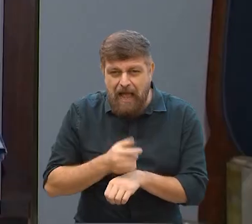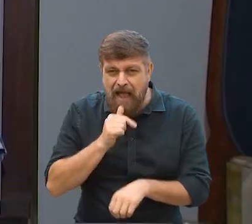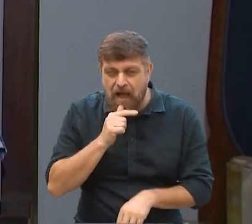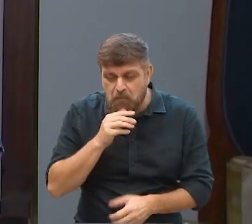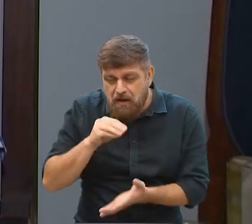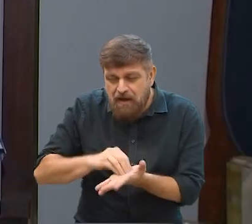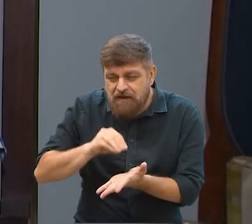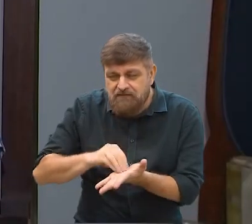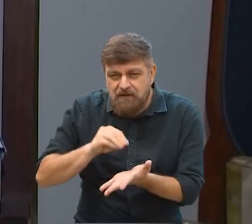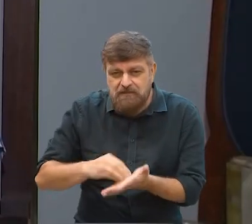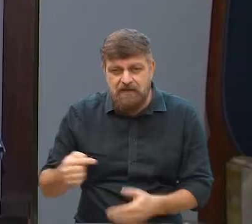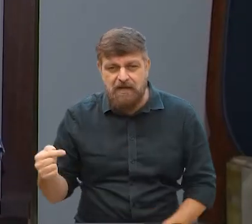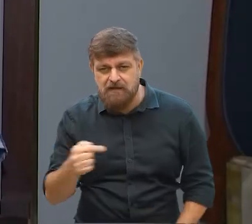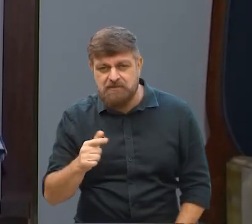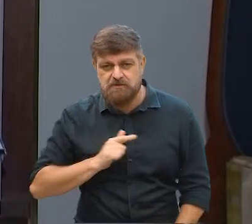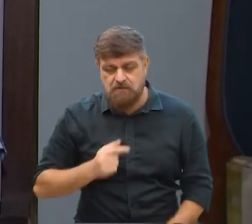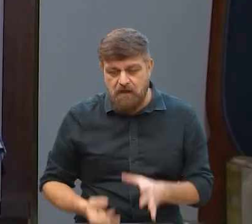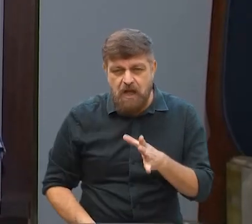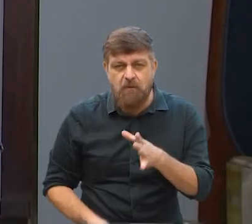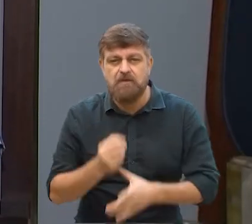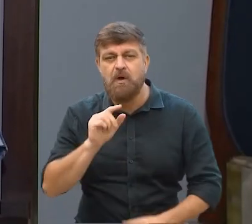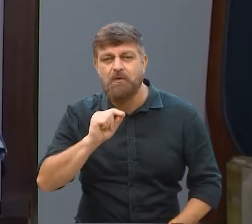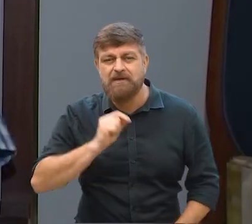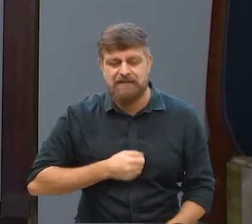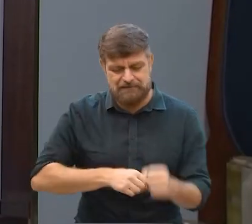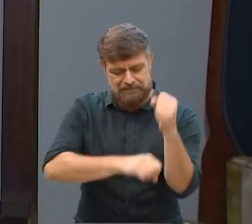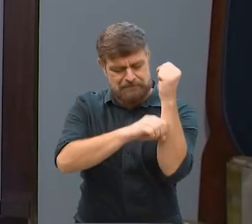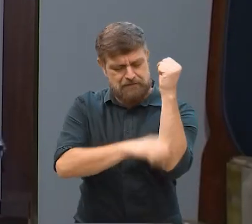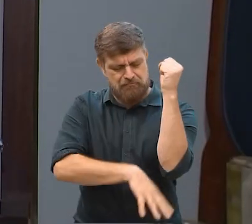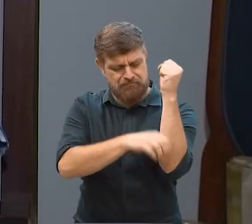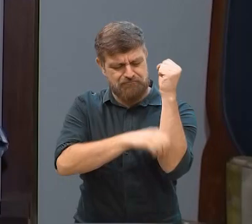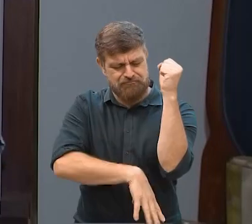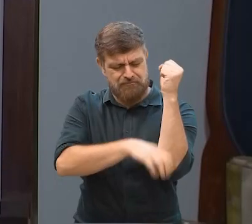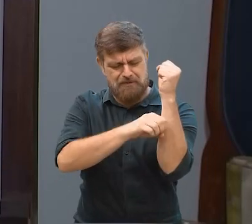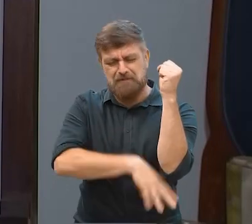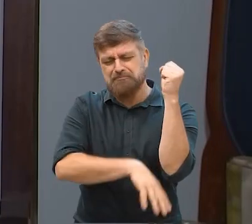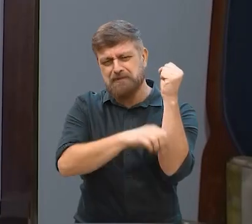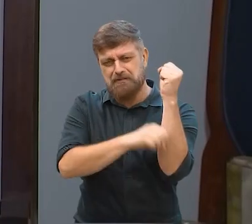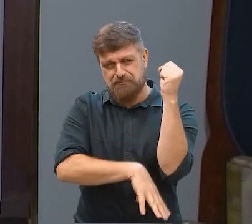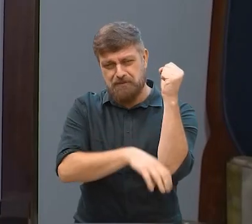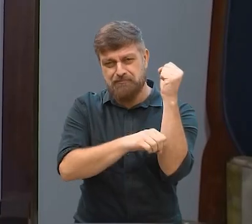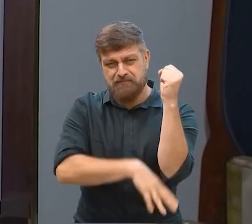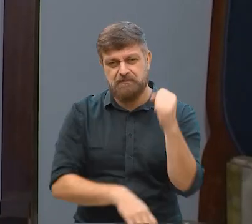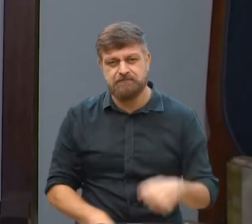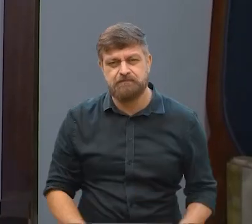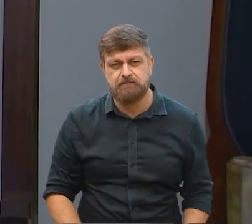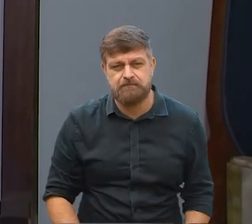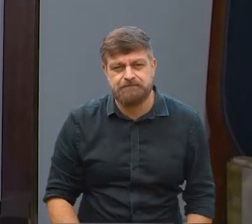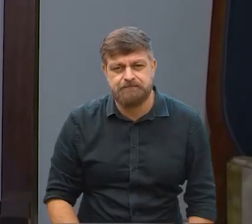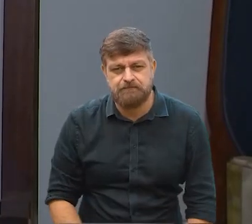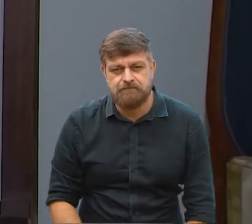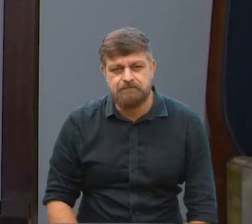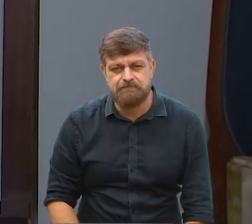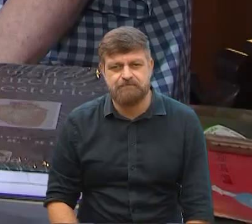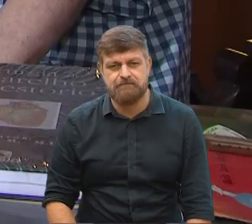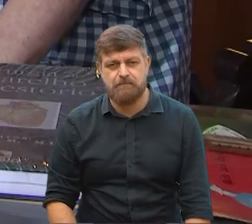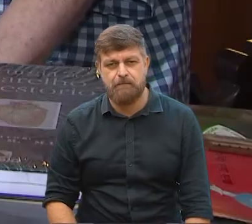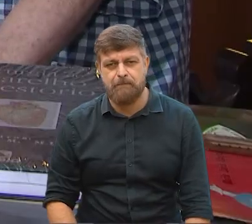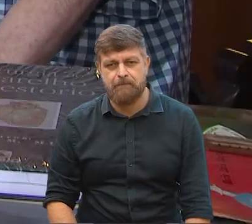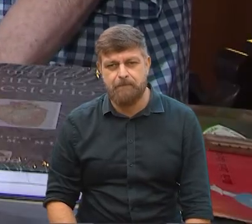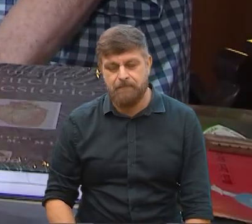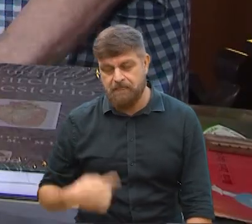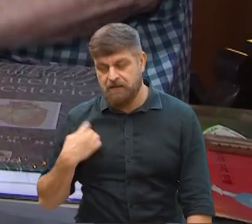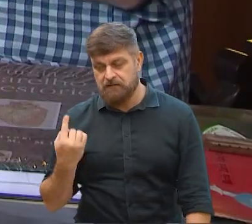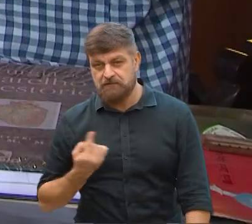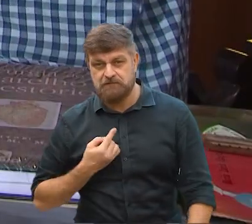né? Você tem então frequentemente diarreia. Se ela não é absorvida, ela tem que ser eliminada. É isso aí. Então